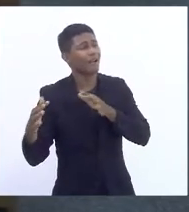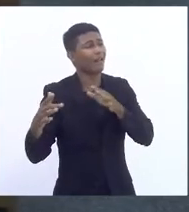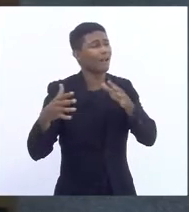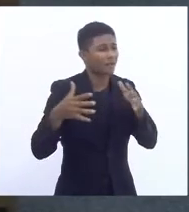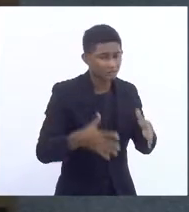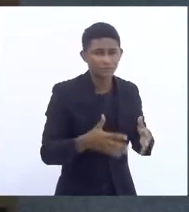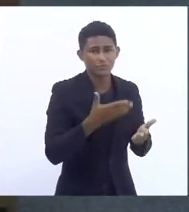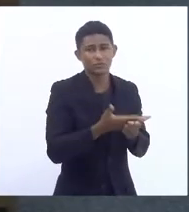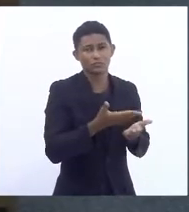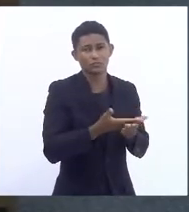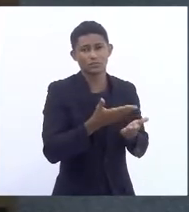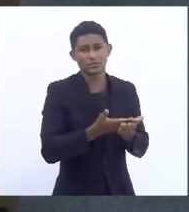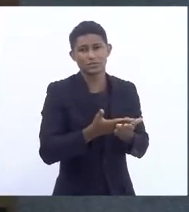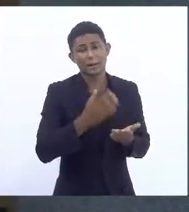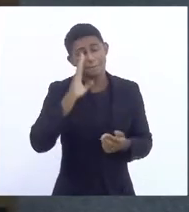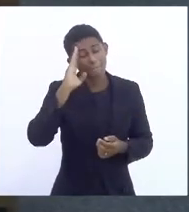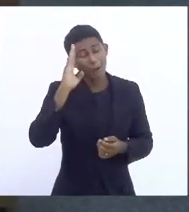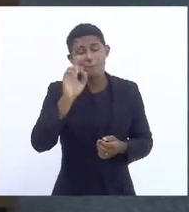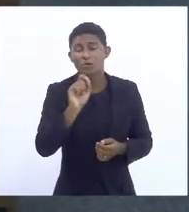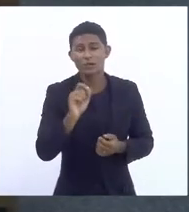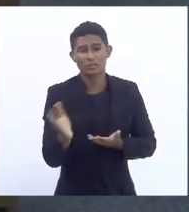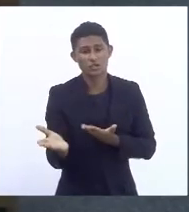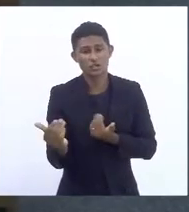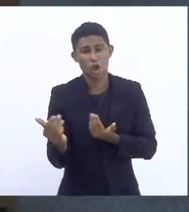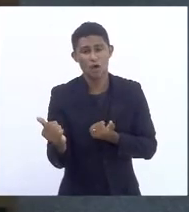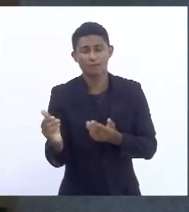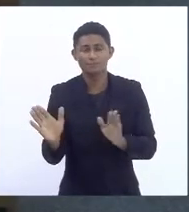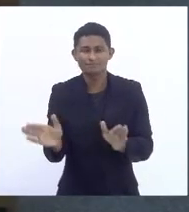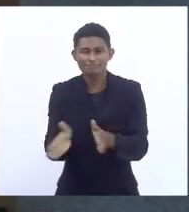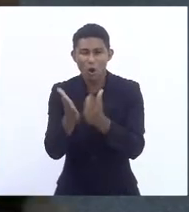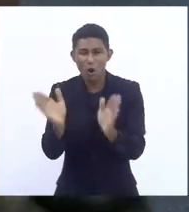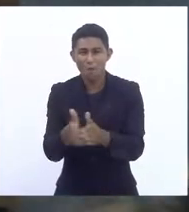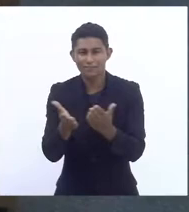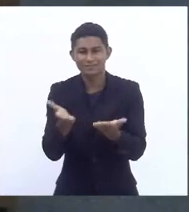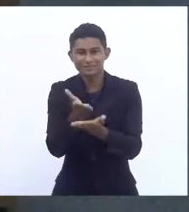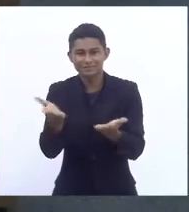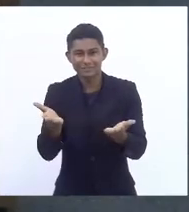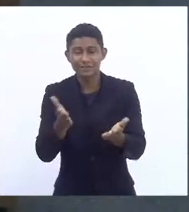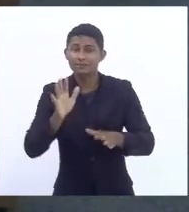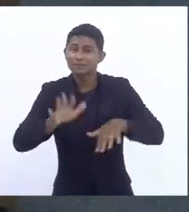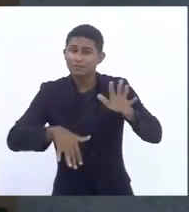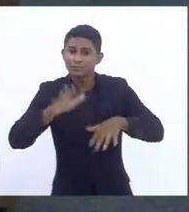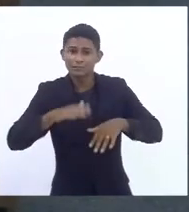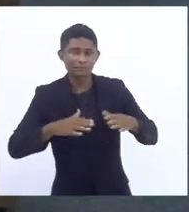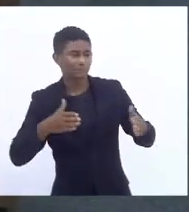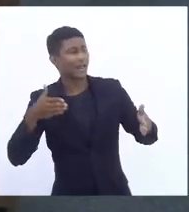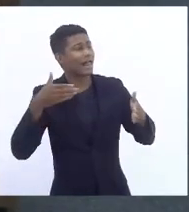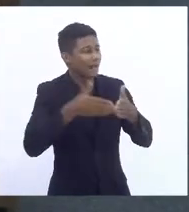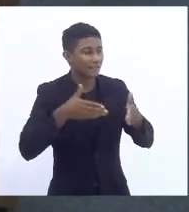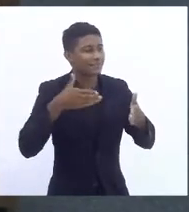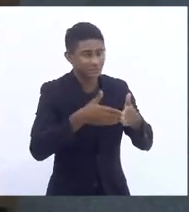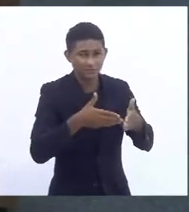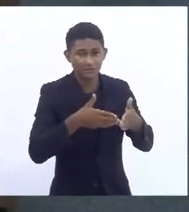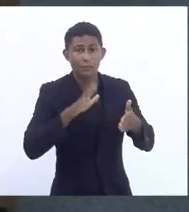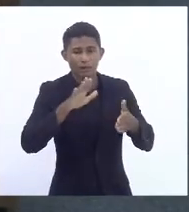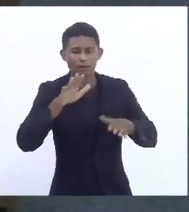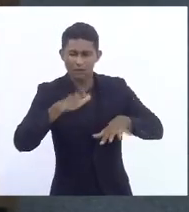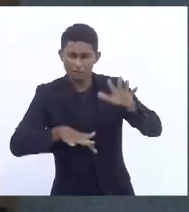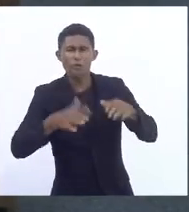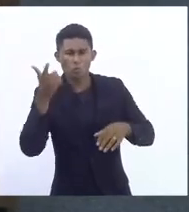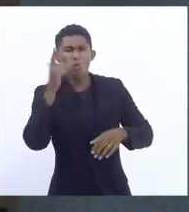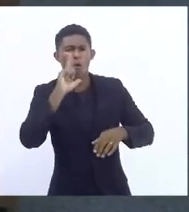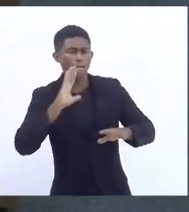os jovens mais periféricos. O acesso é difícil, mas a permanência é ainda